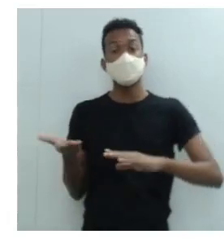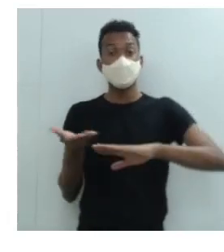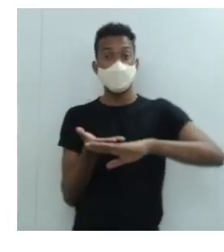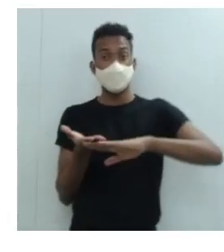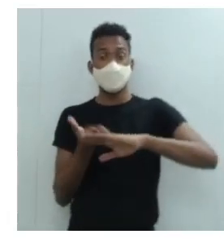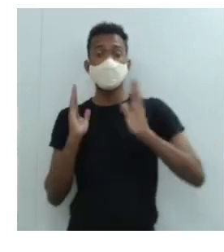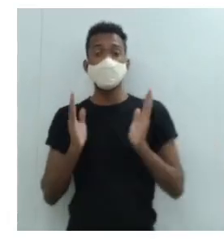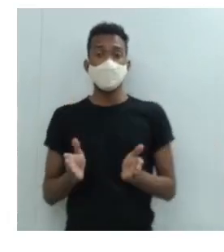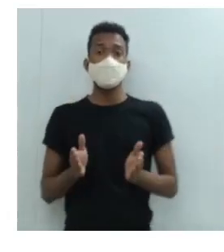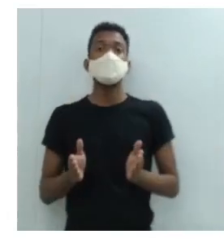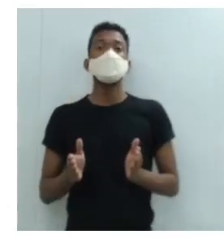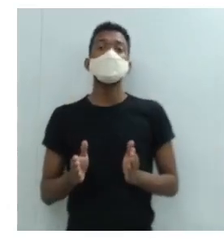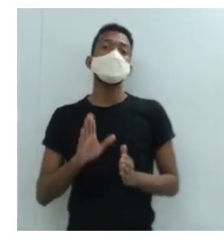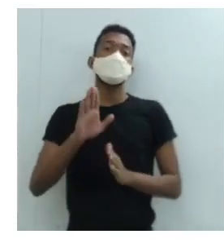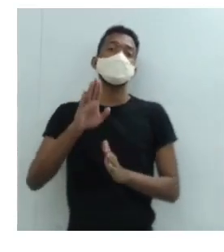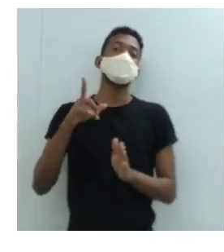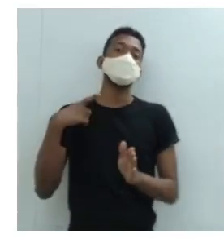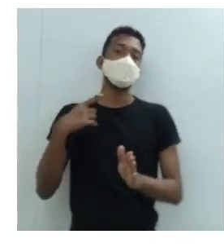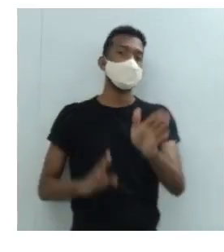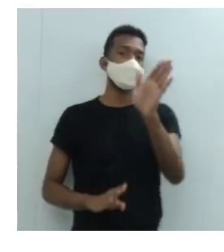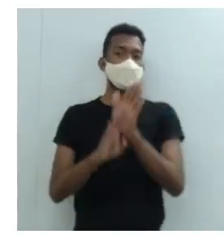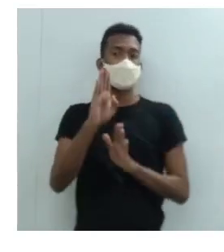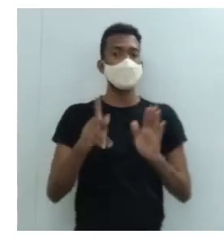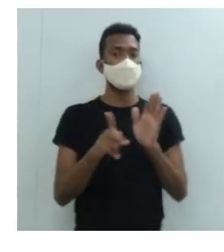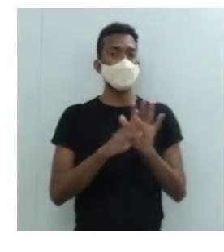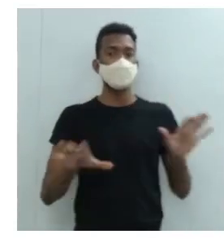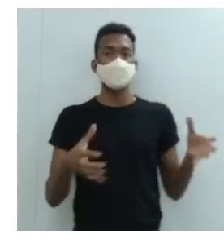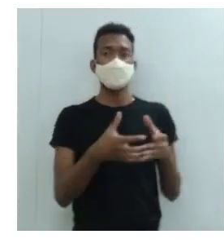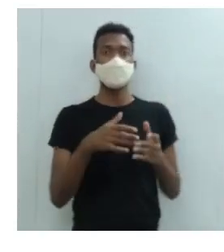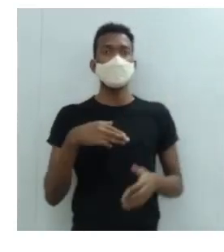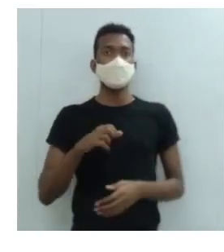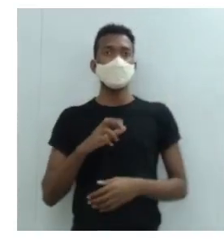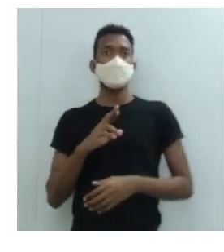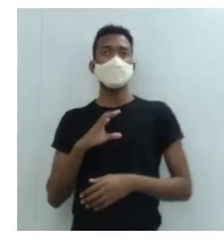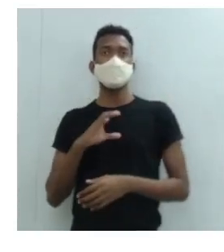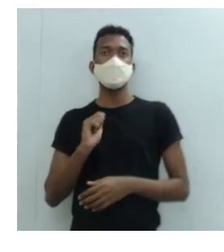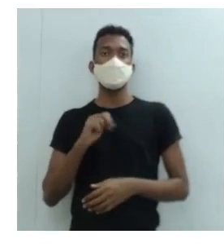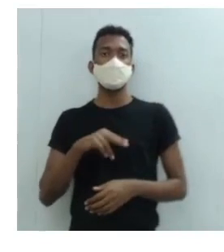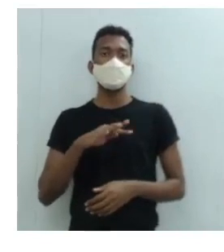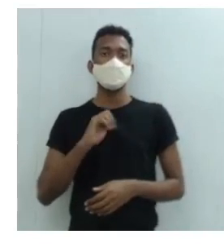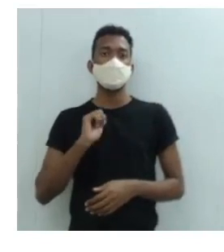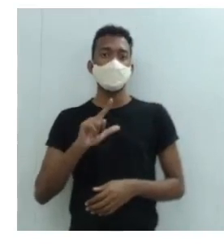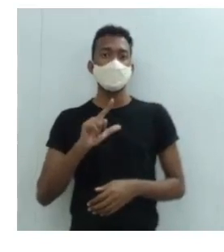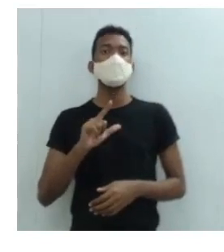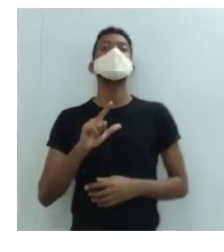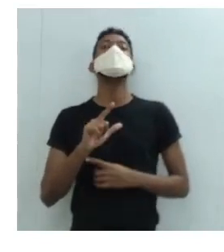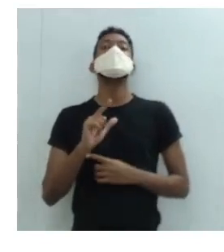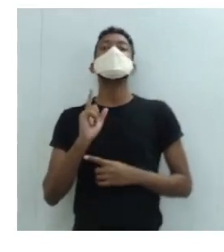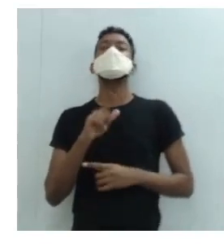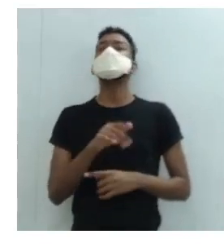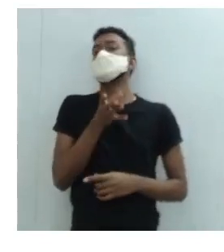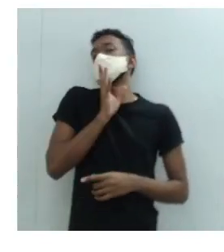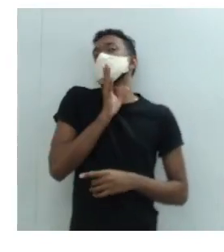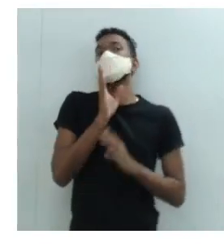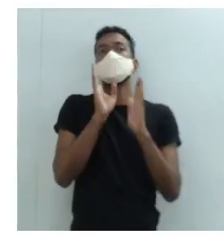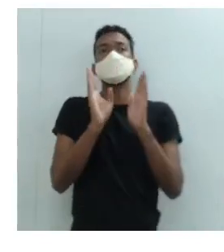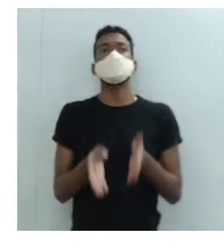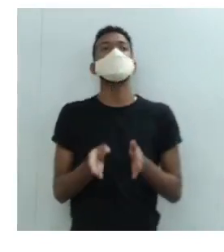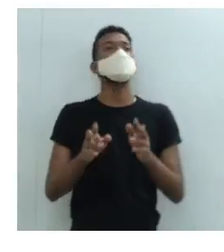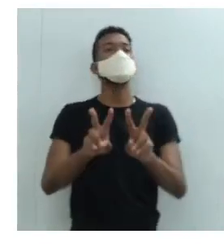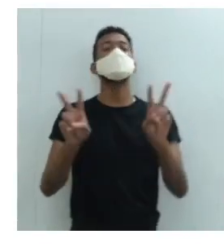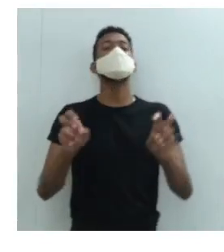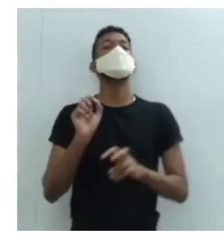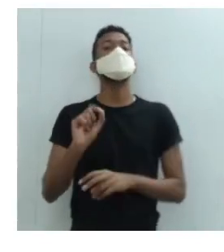com a ascensão de quê? Da classe mercantil, conhecida como burguesia, assim como